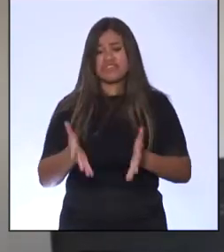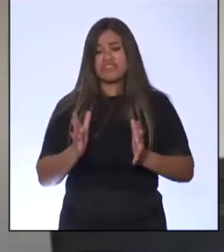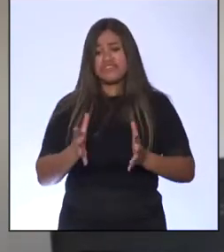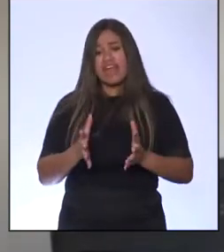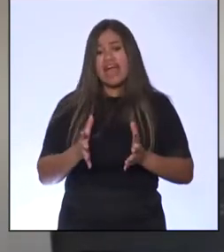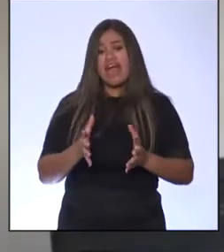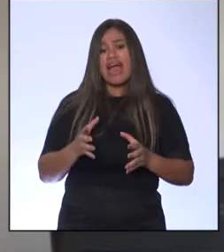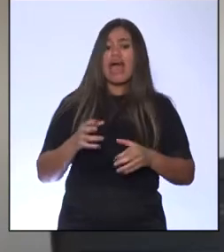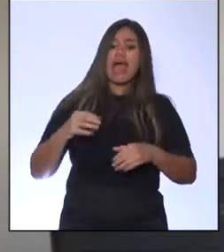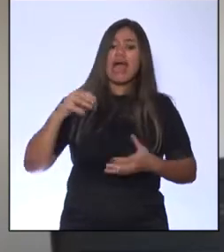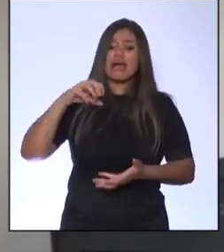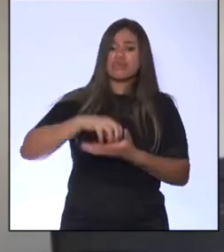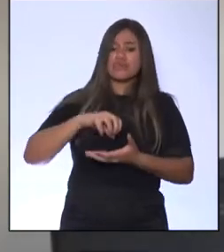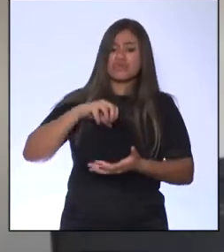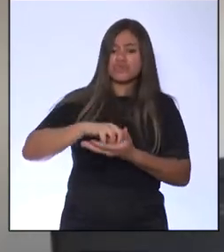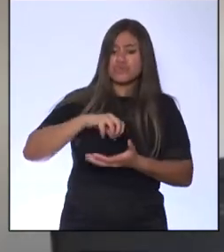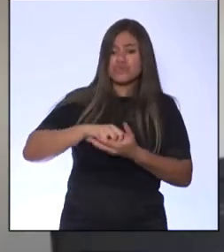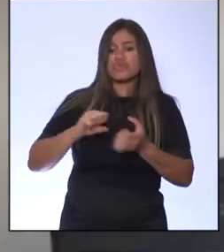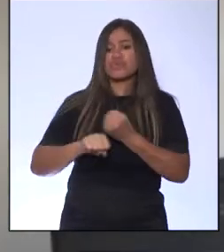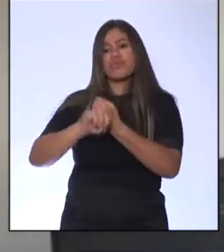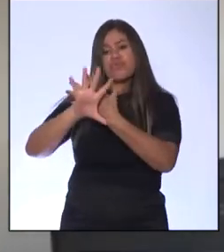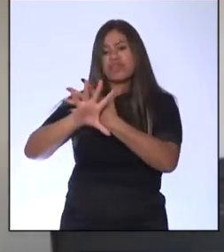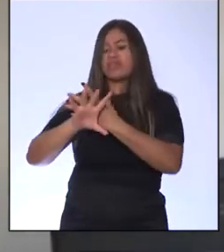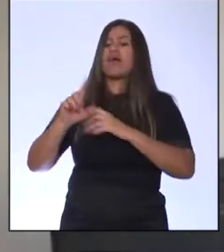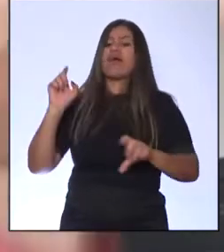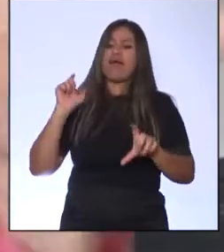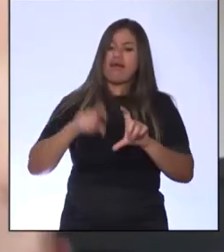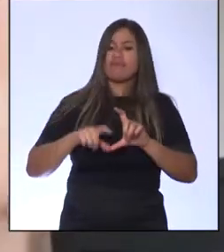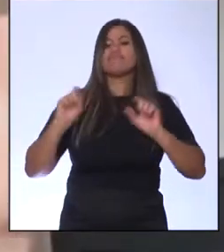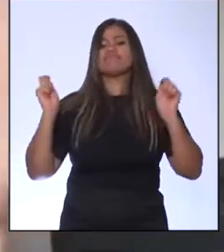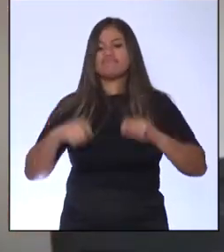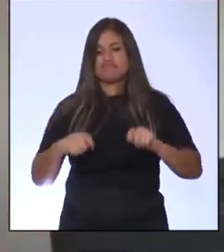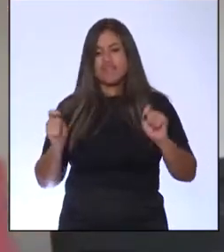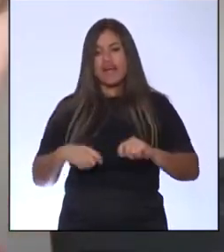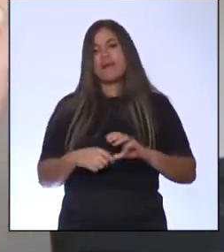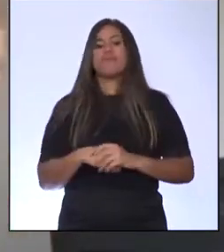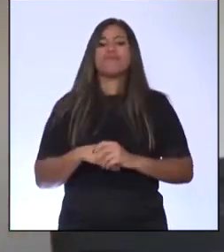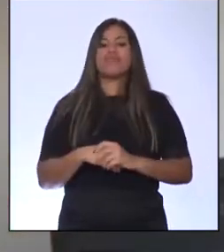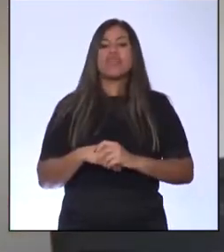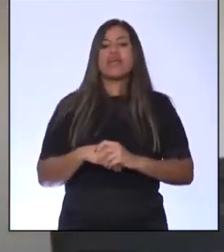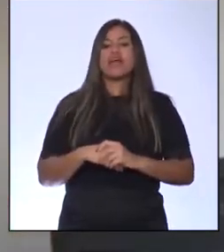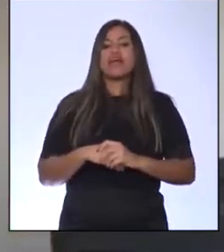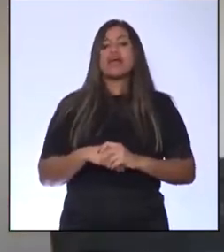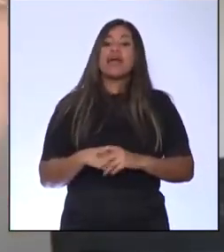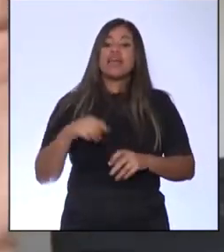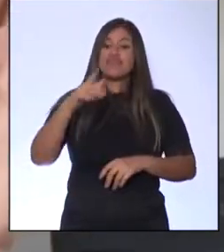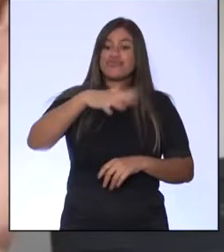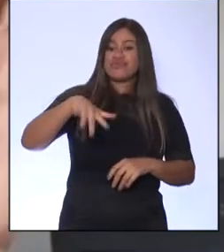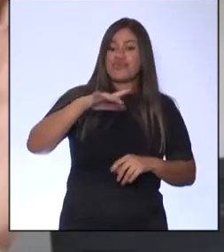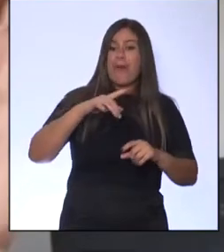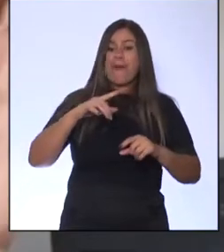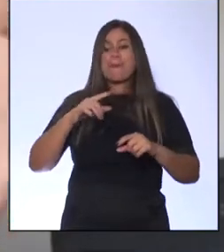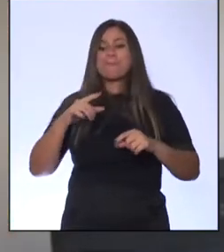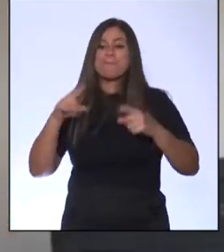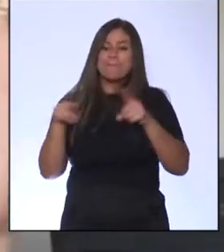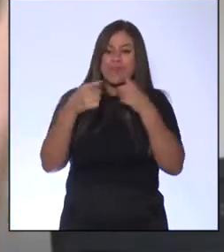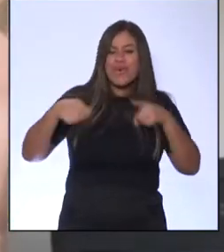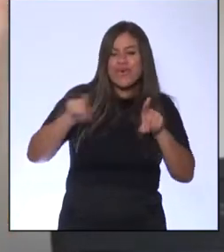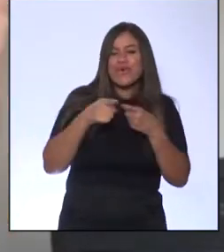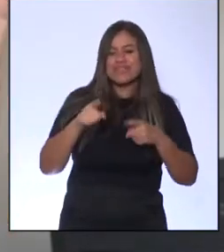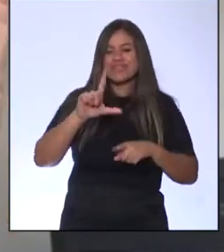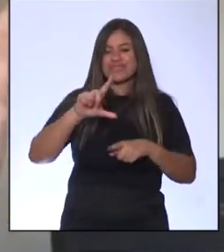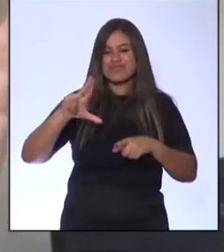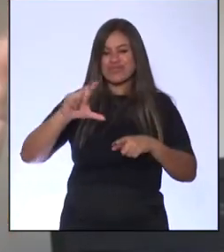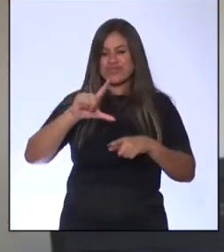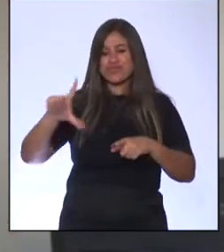do Centro de Mídias. Mas quando você, né, e aí adoro o Lulu Santos, nada do que foi será do jeito que